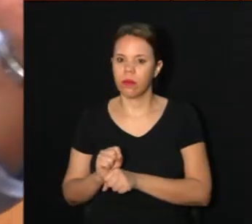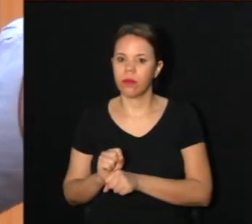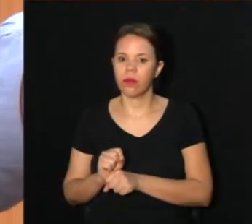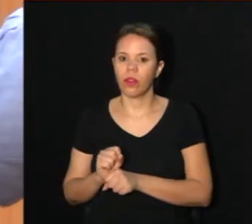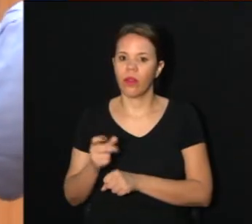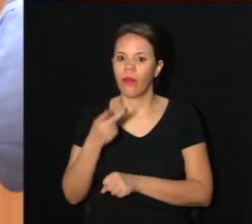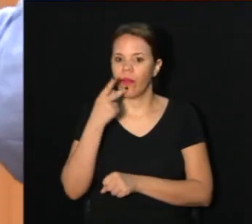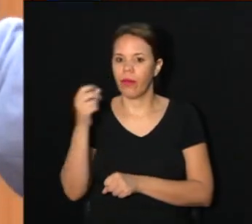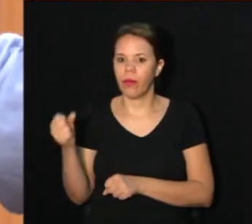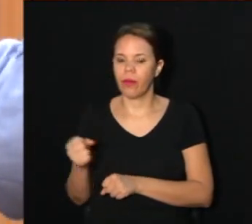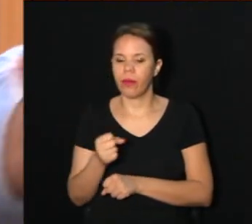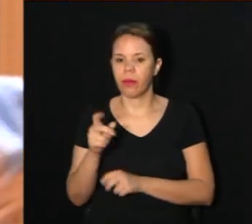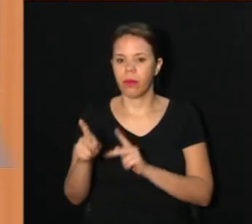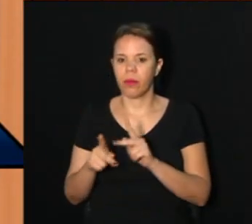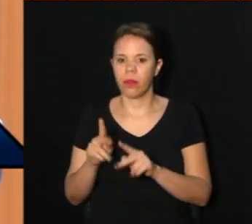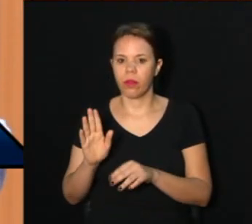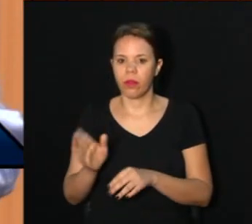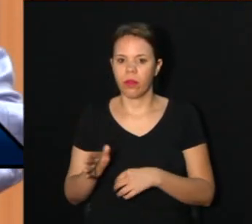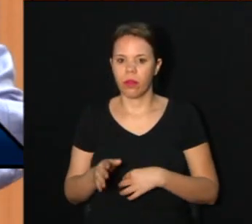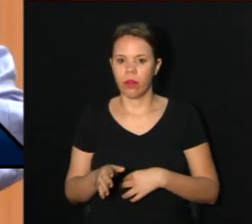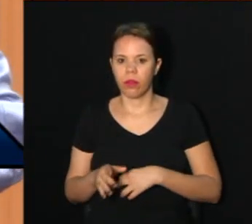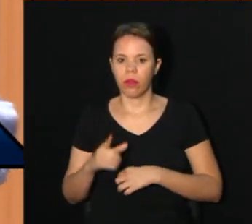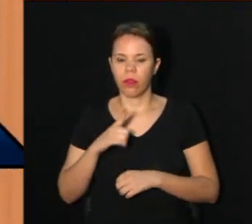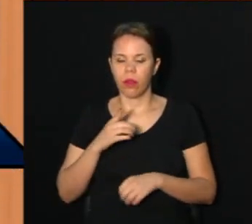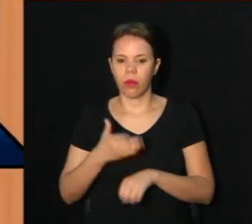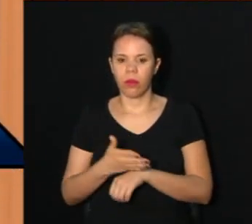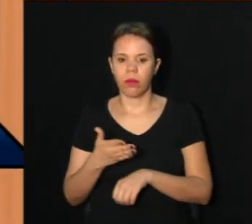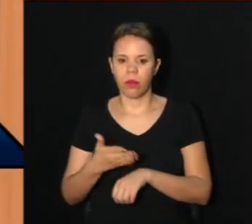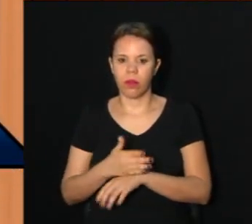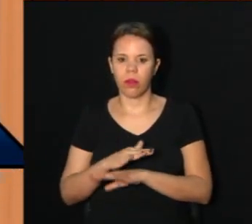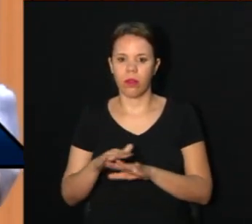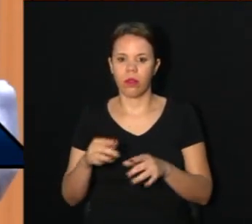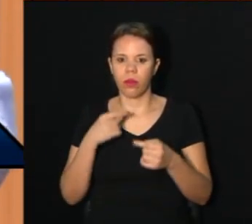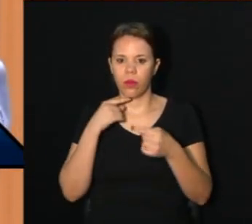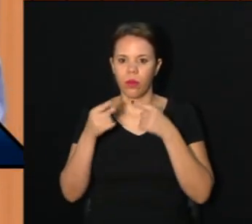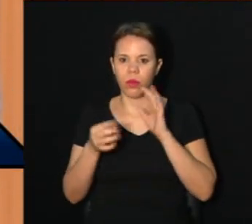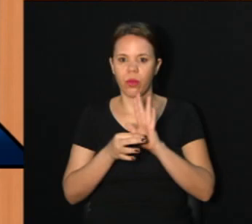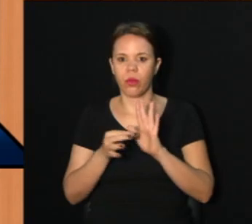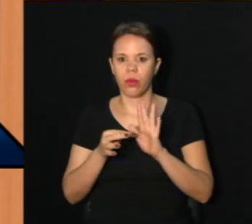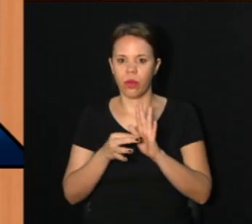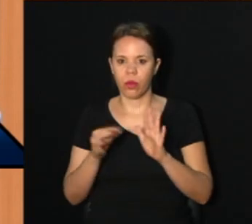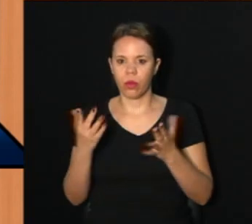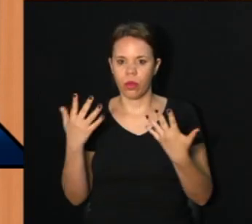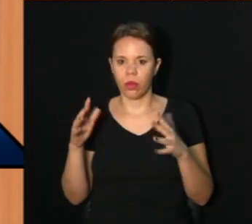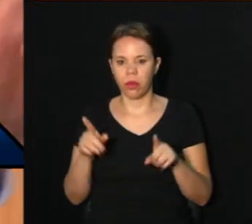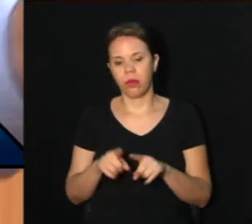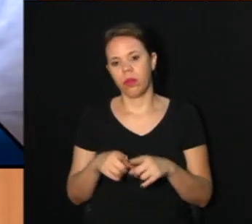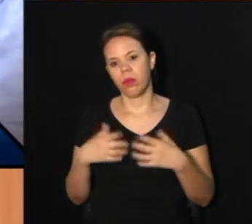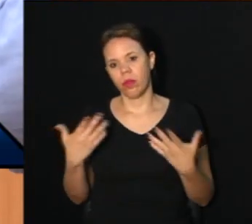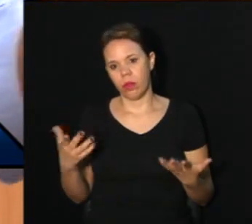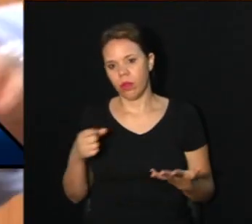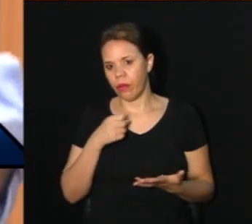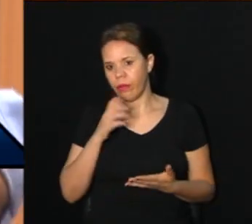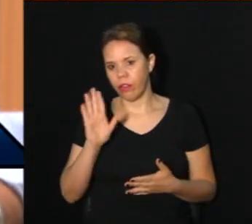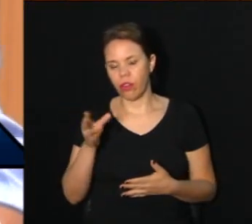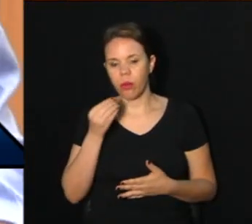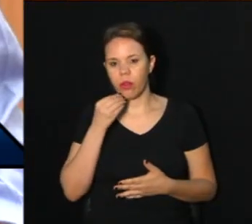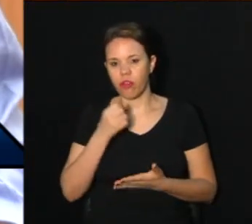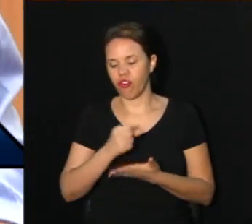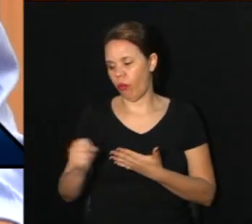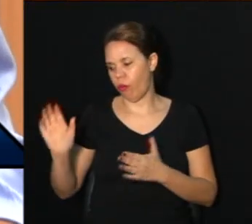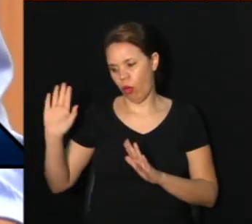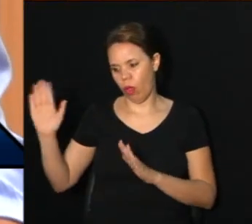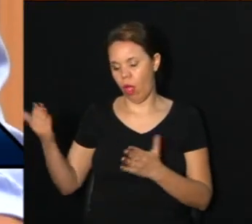quando foi dado a palavra à população, que tem que participar, questionar, criticar, aplaudir, foi dada a palavra. Eu só peço para o